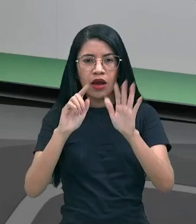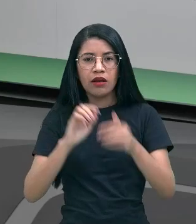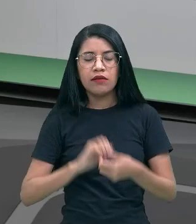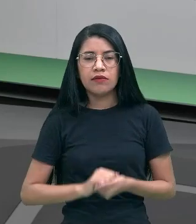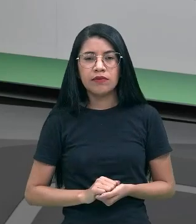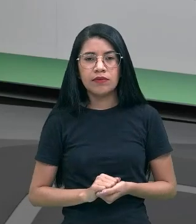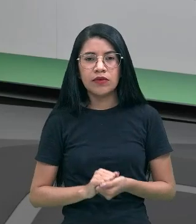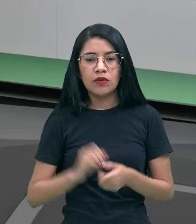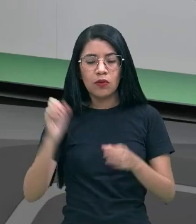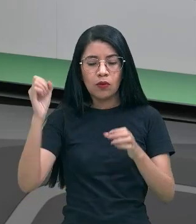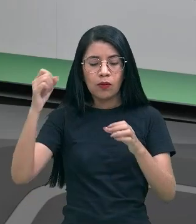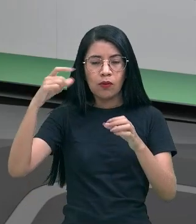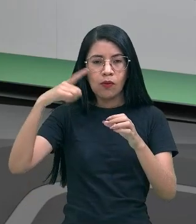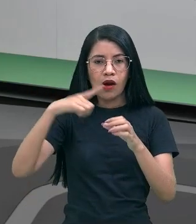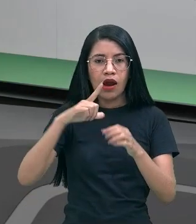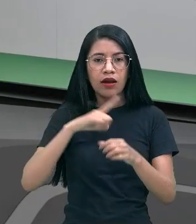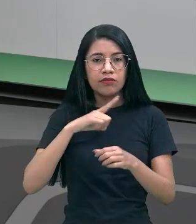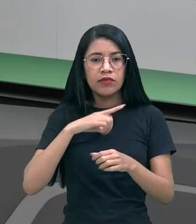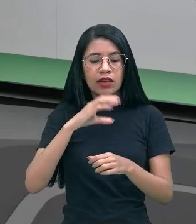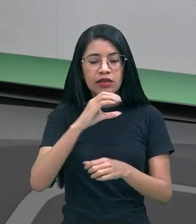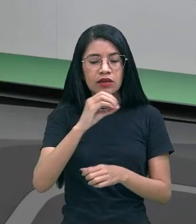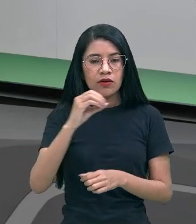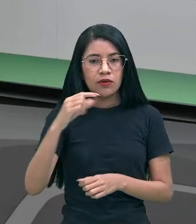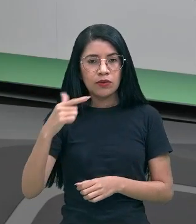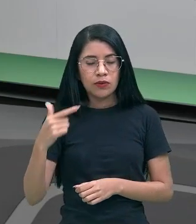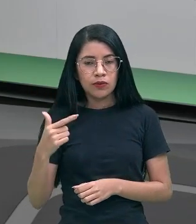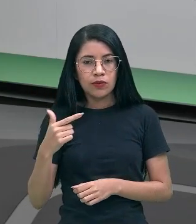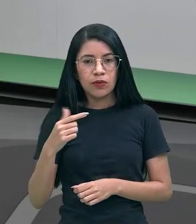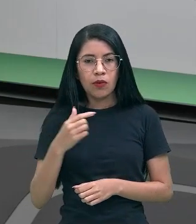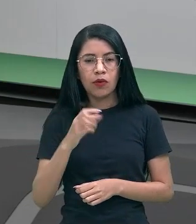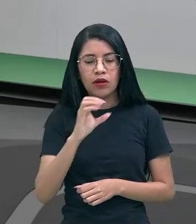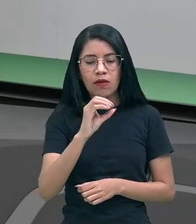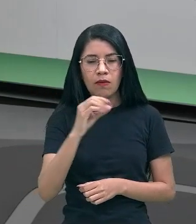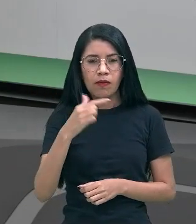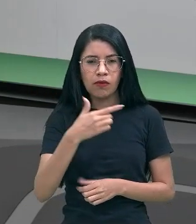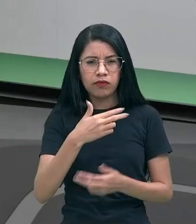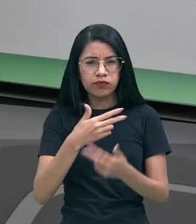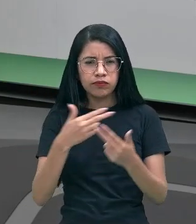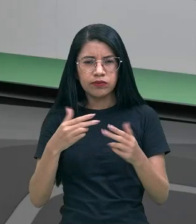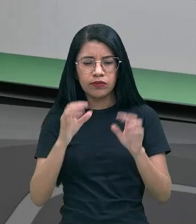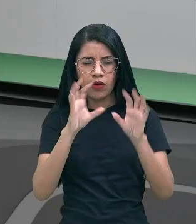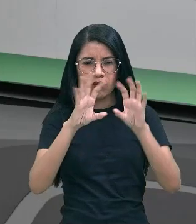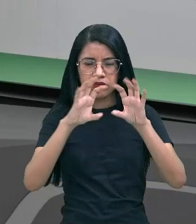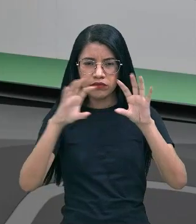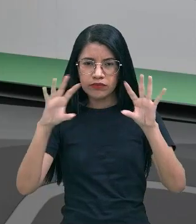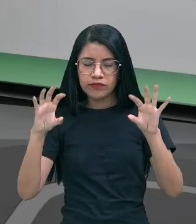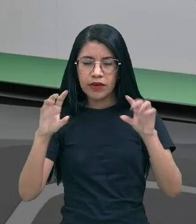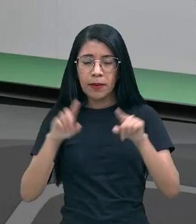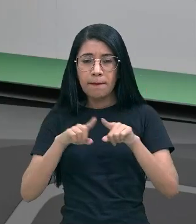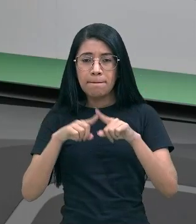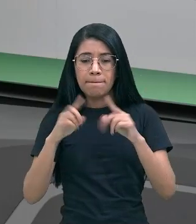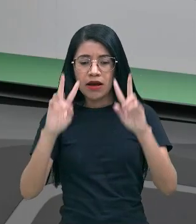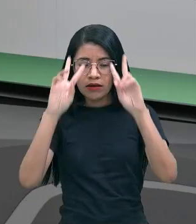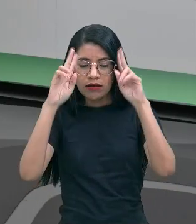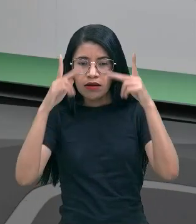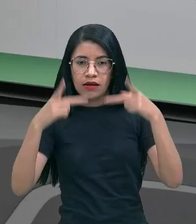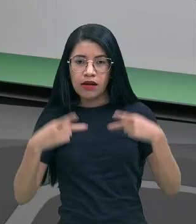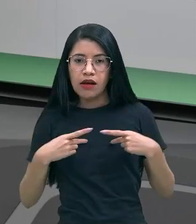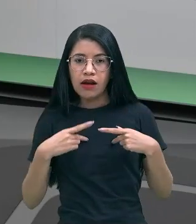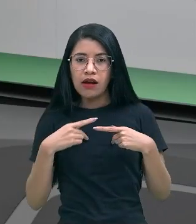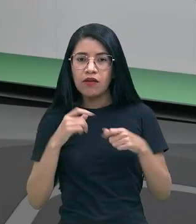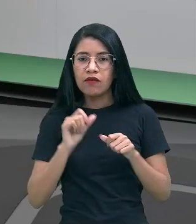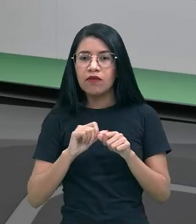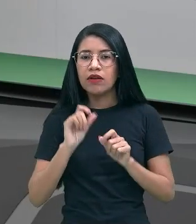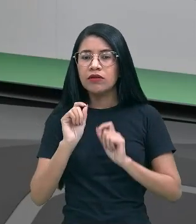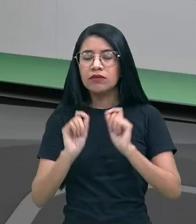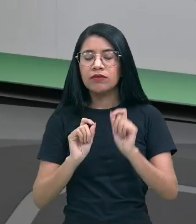ó, de gás carbônico, cheio de gás carbônico, tá bom? Muito bem. Só que o ser humano tem feito o quê?